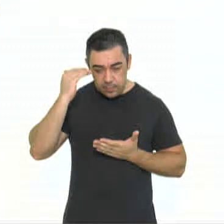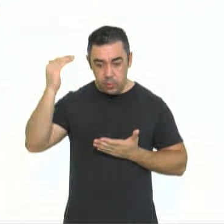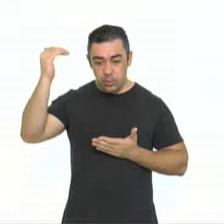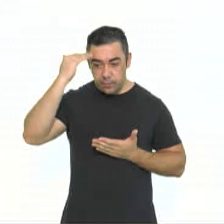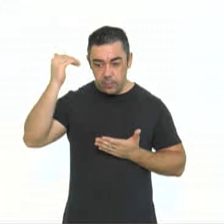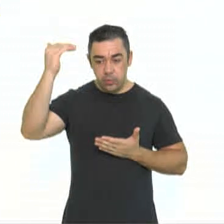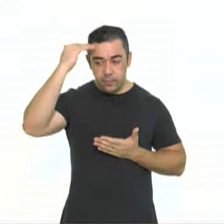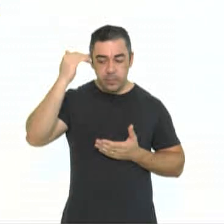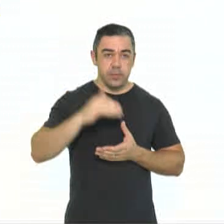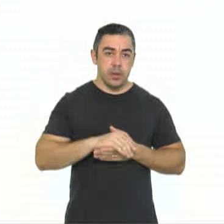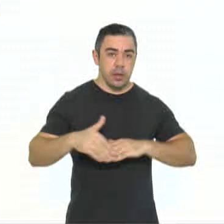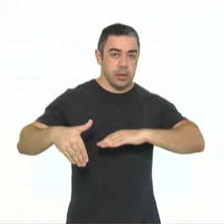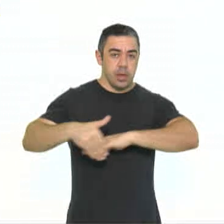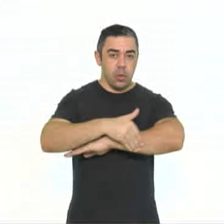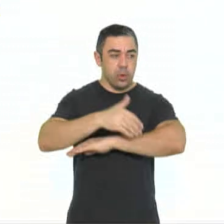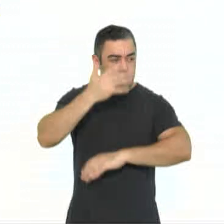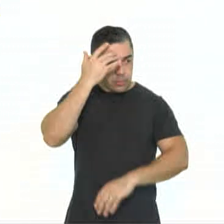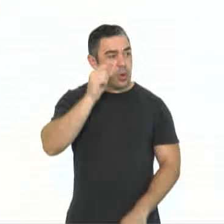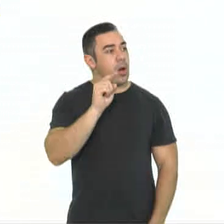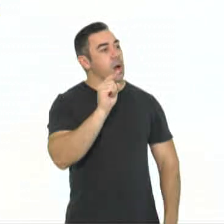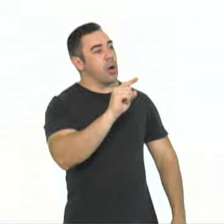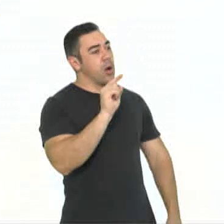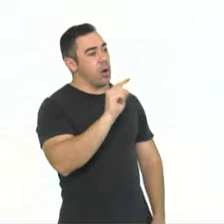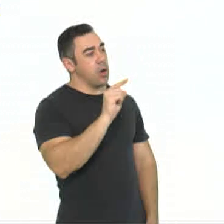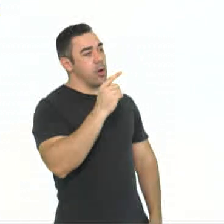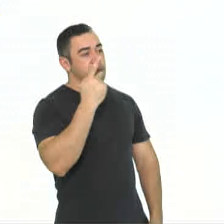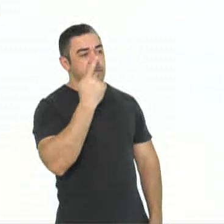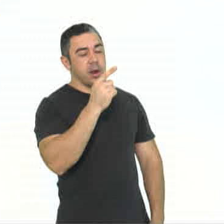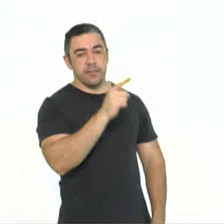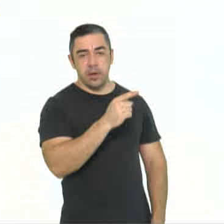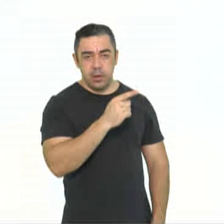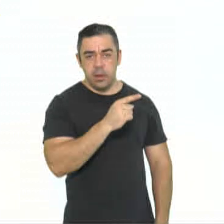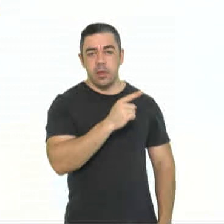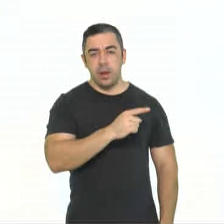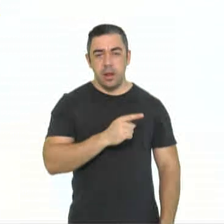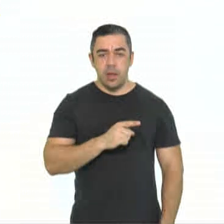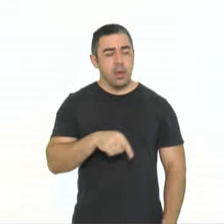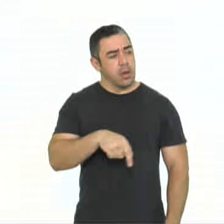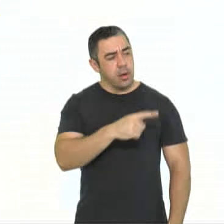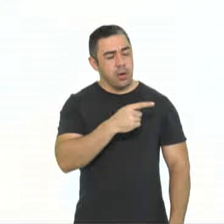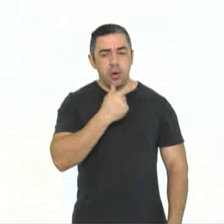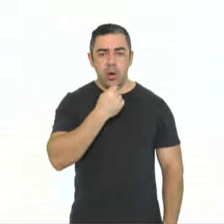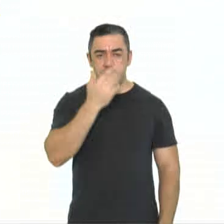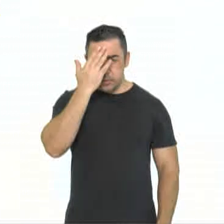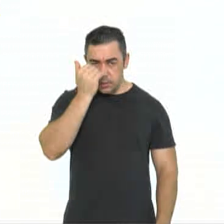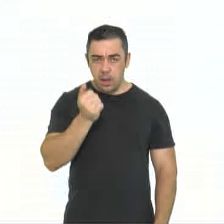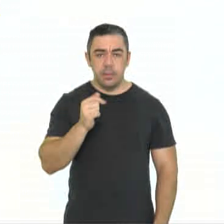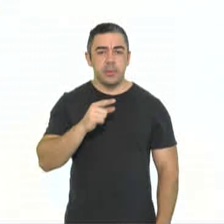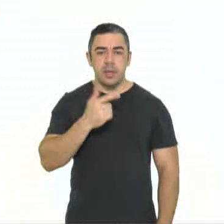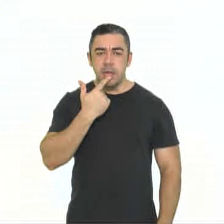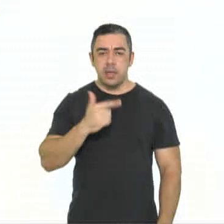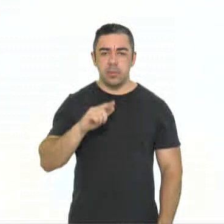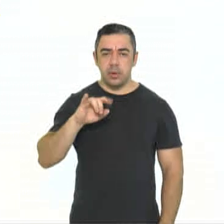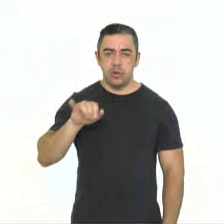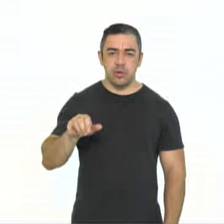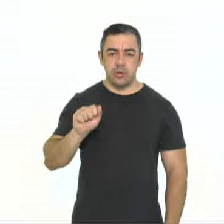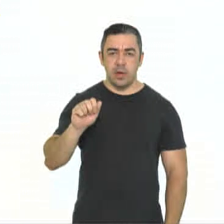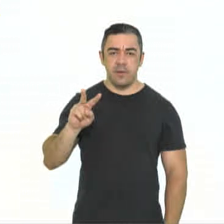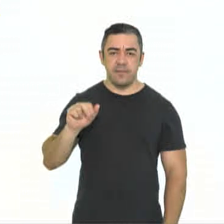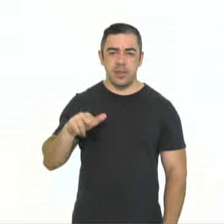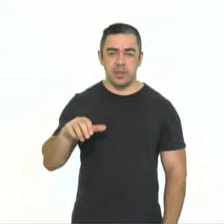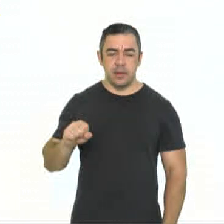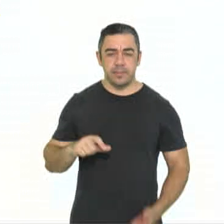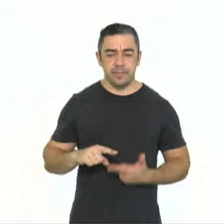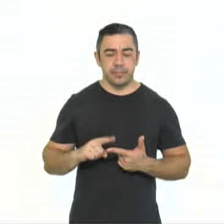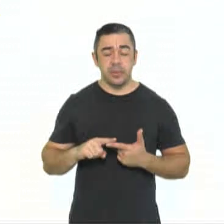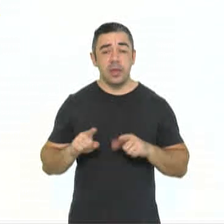Na rua, os informados apontavam-me, dizendo aos outros: lá vai o sujeito que sabe javanês. Nas livrarias,